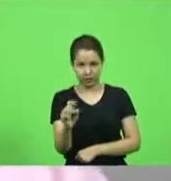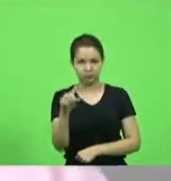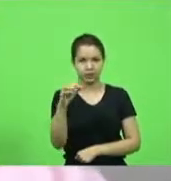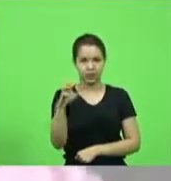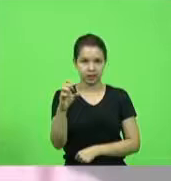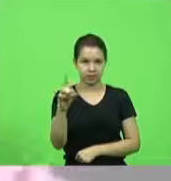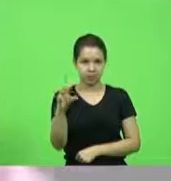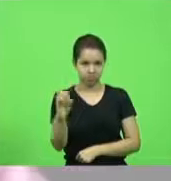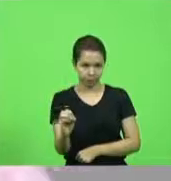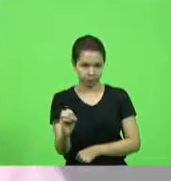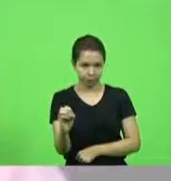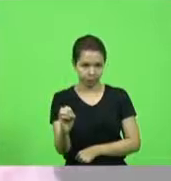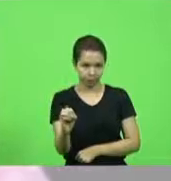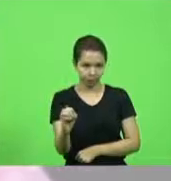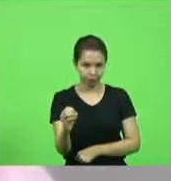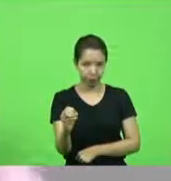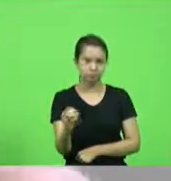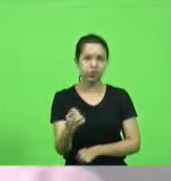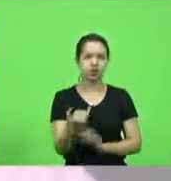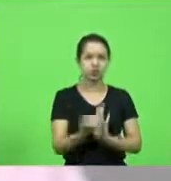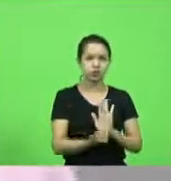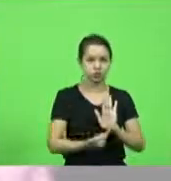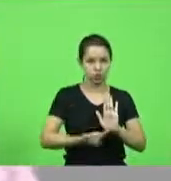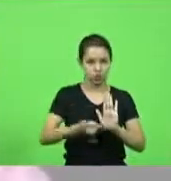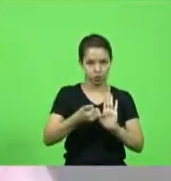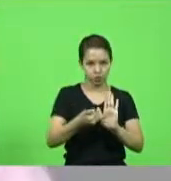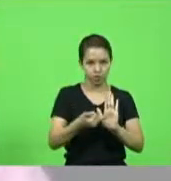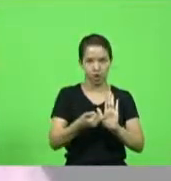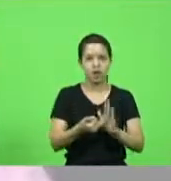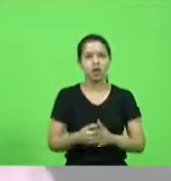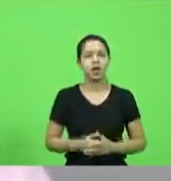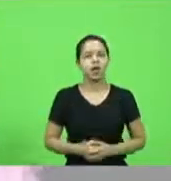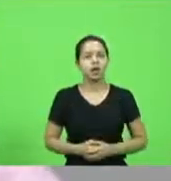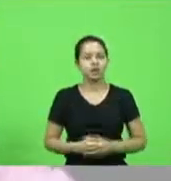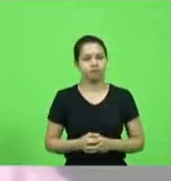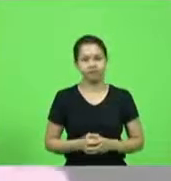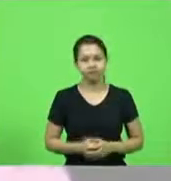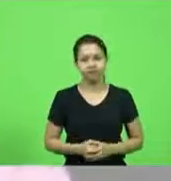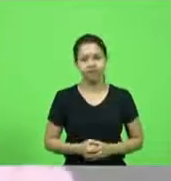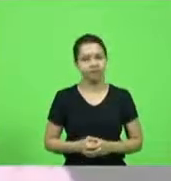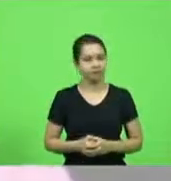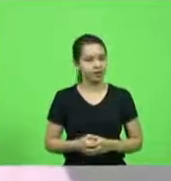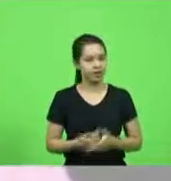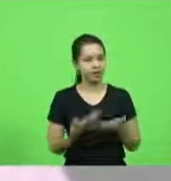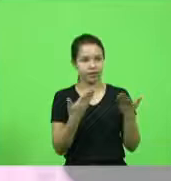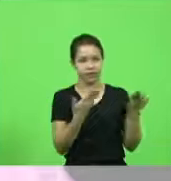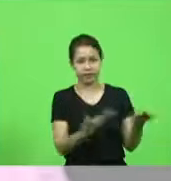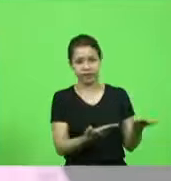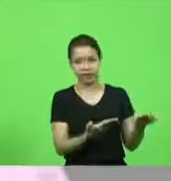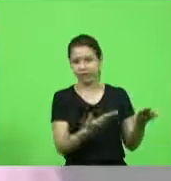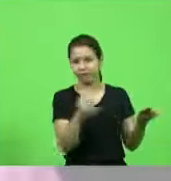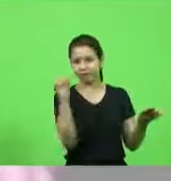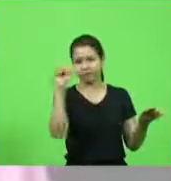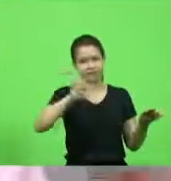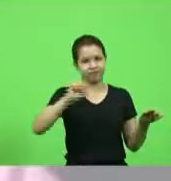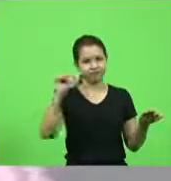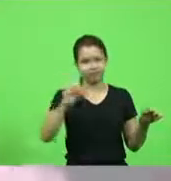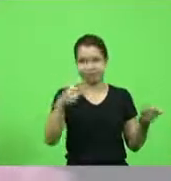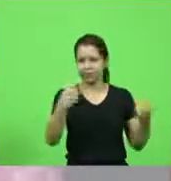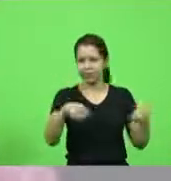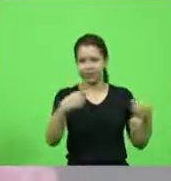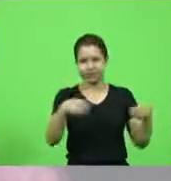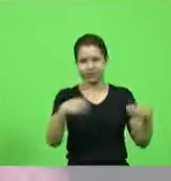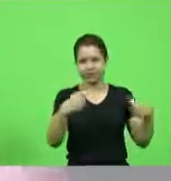cara daquele governo que o país tinha, um desastre, e que tem que demolir tudo, porque eu acredito que nem